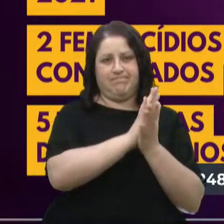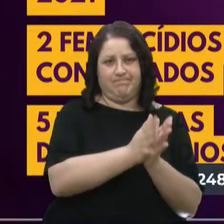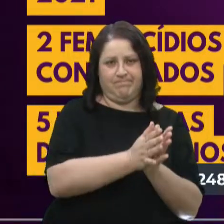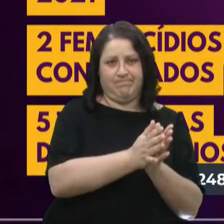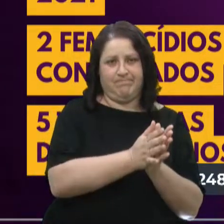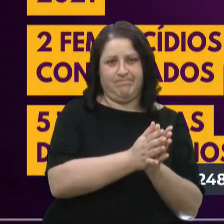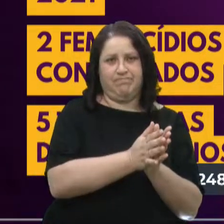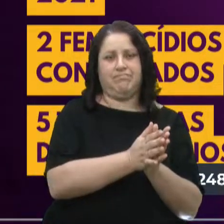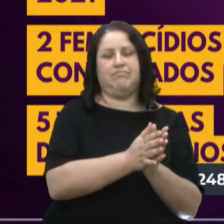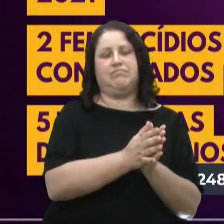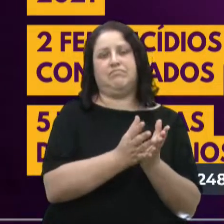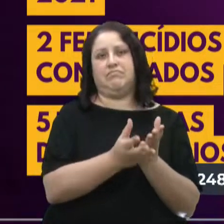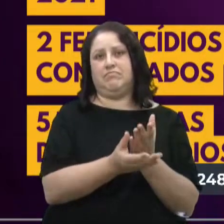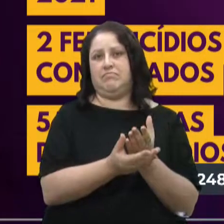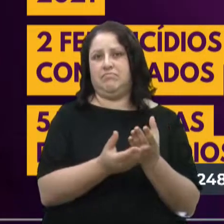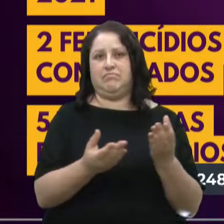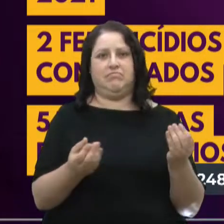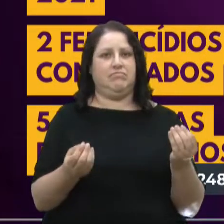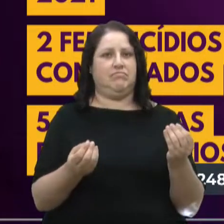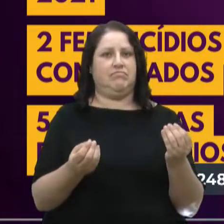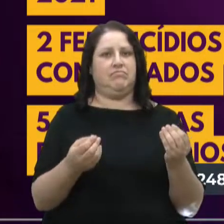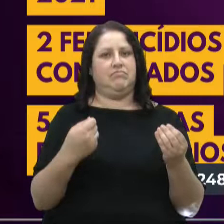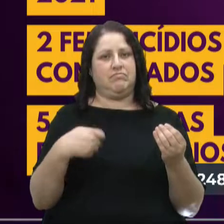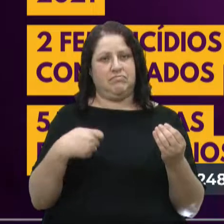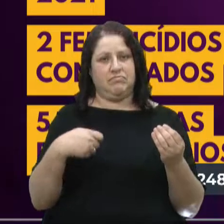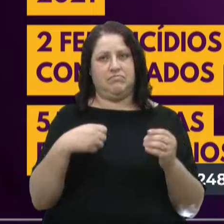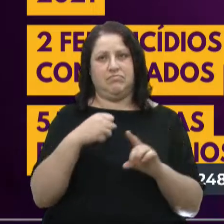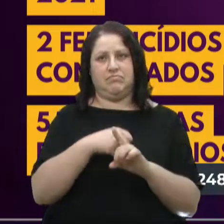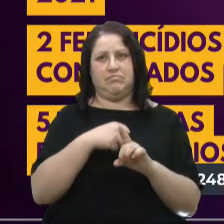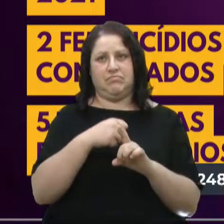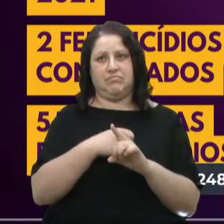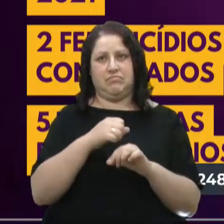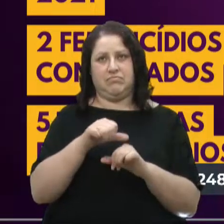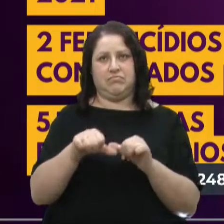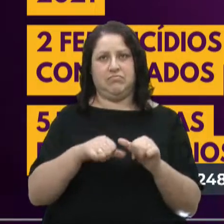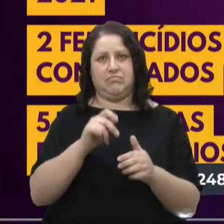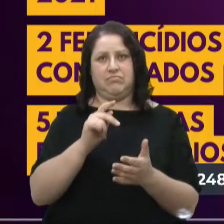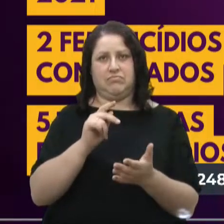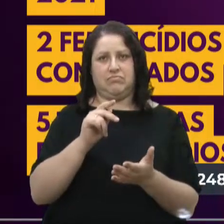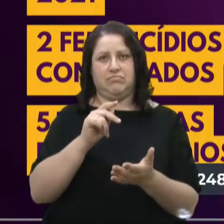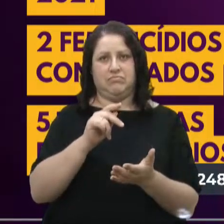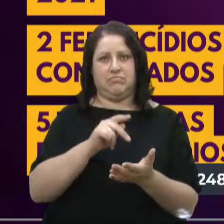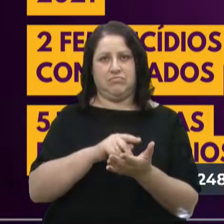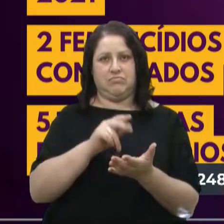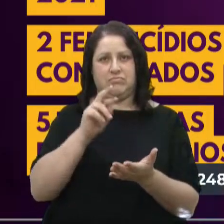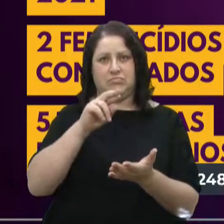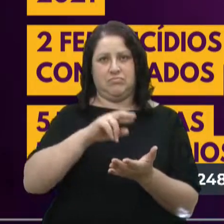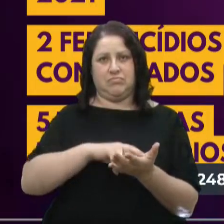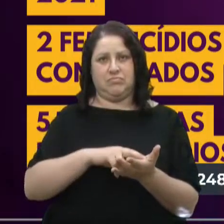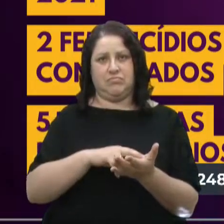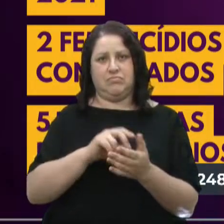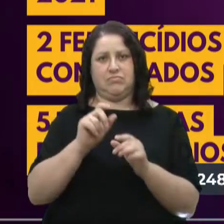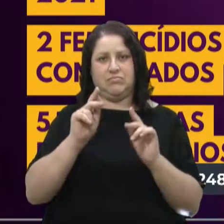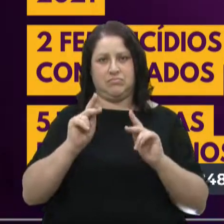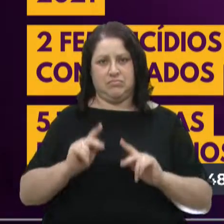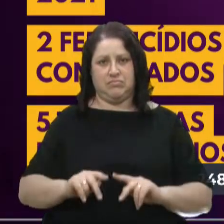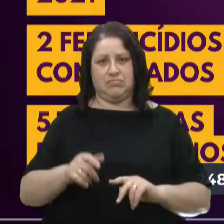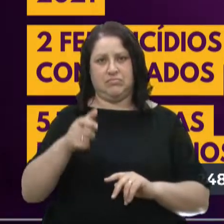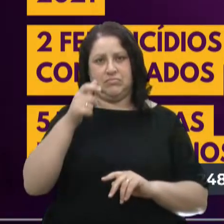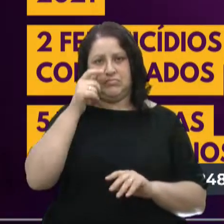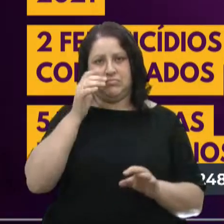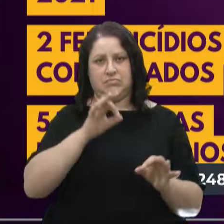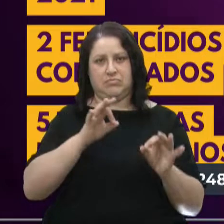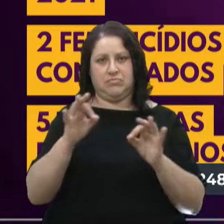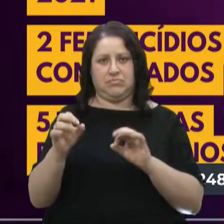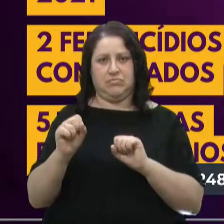e que a gente precisa trabalhar, lutar para mudar essa realidade. Então, para quem está nos acompanhando, pode